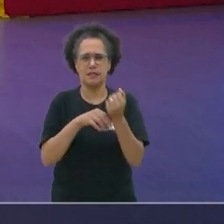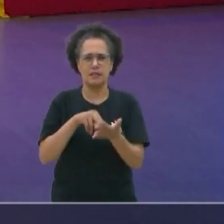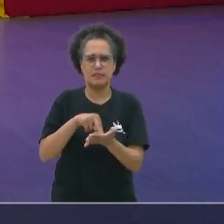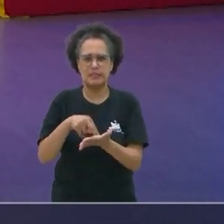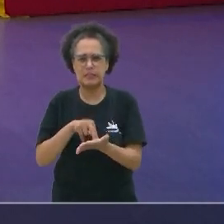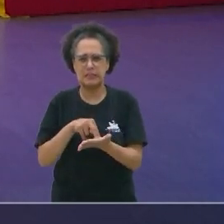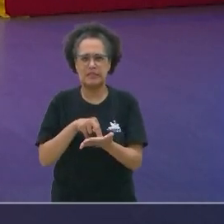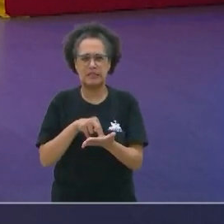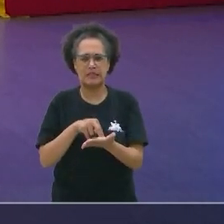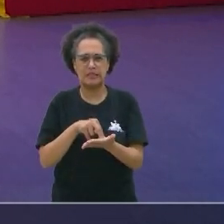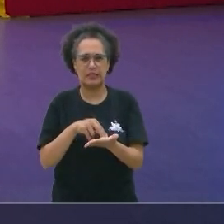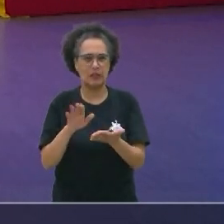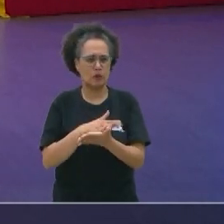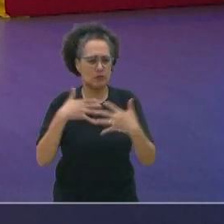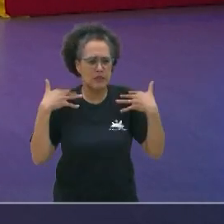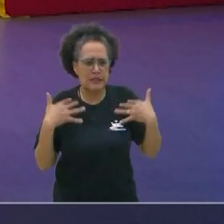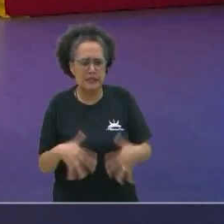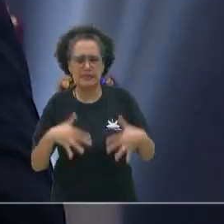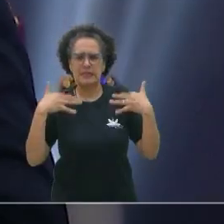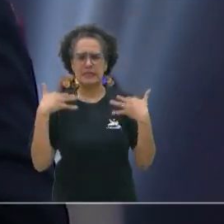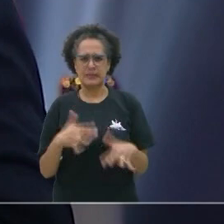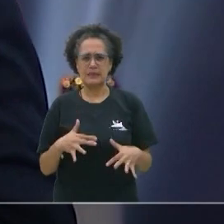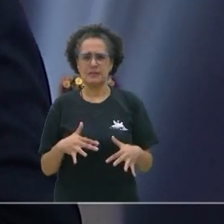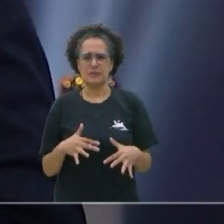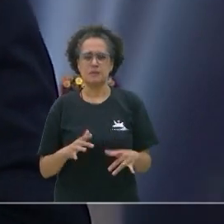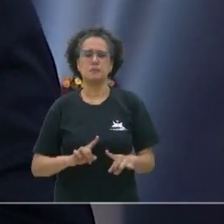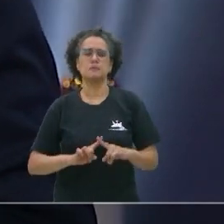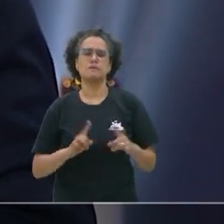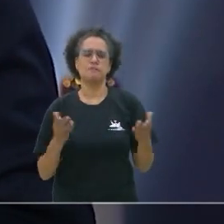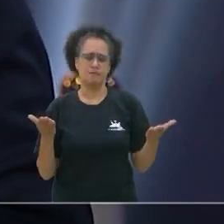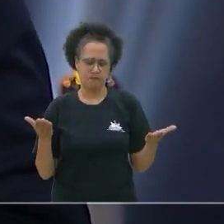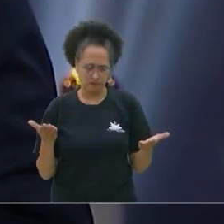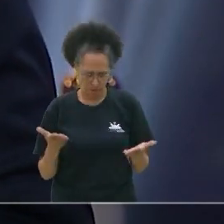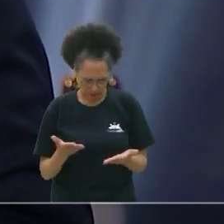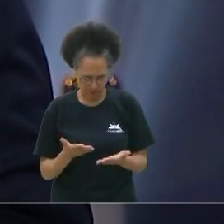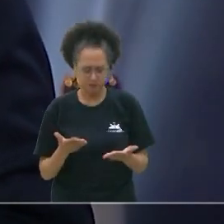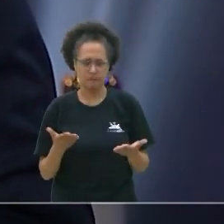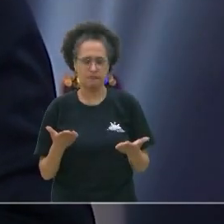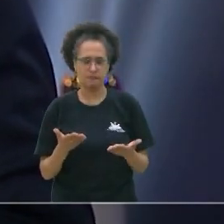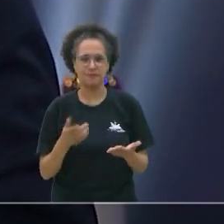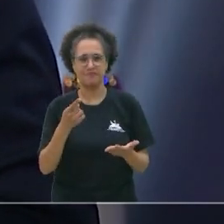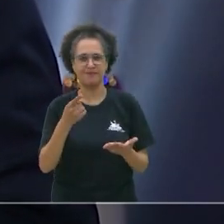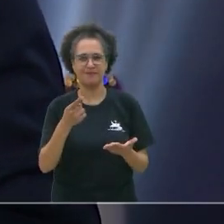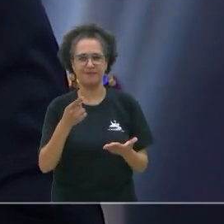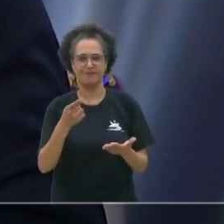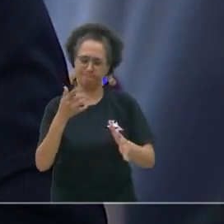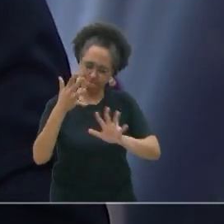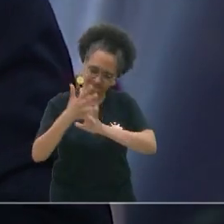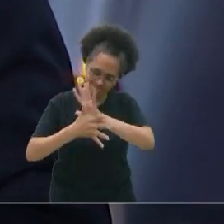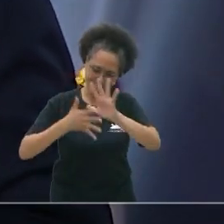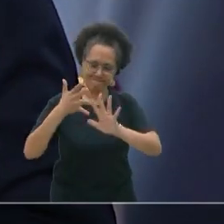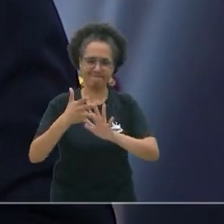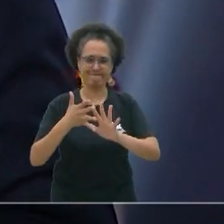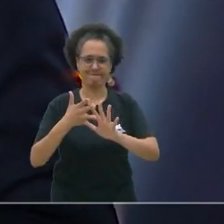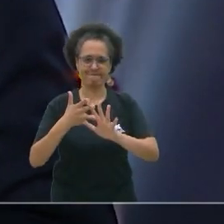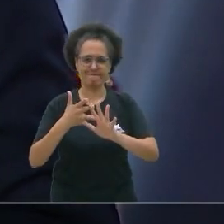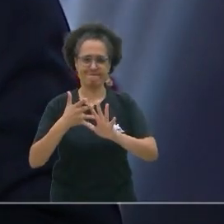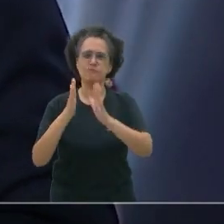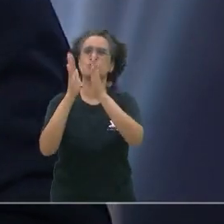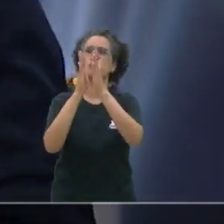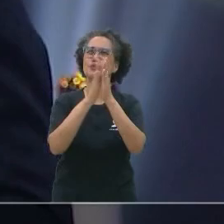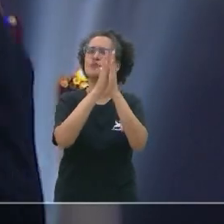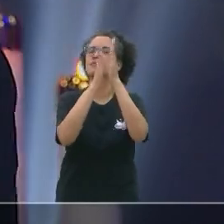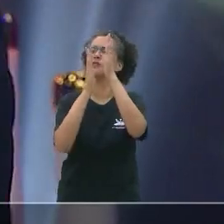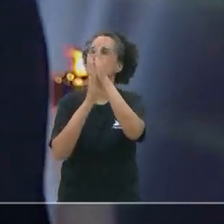pessoas, desespero. Você vai cantar essa música agora dizendo assim: eu quero te louvar no desespero, na angústia, na insegurança,